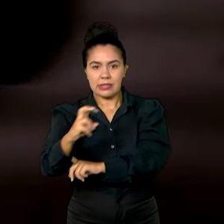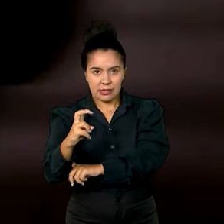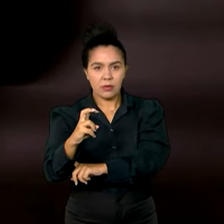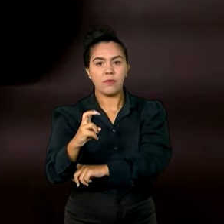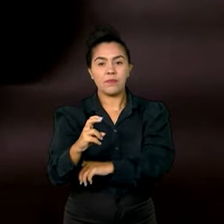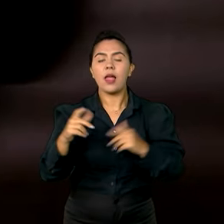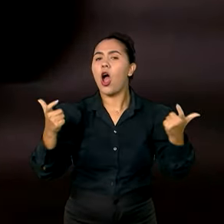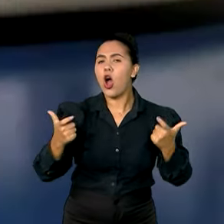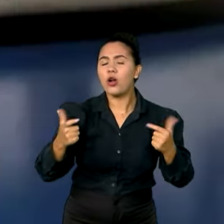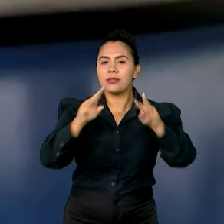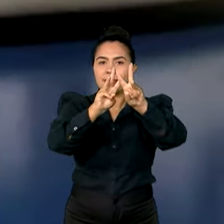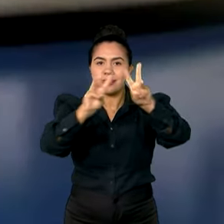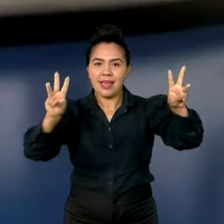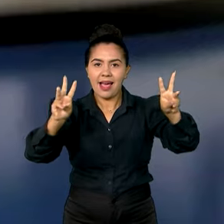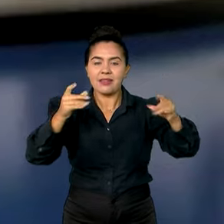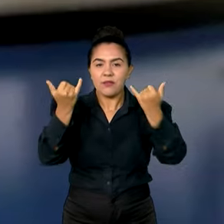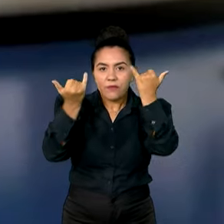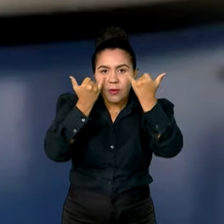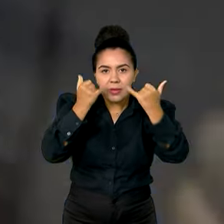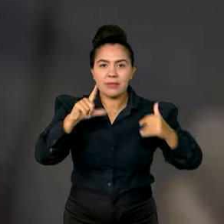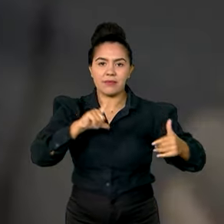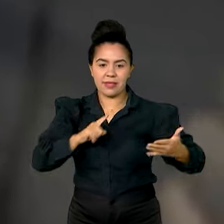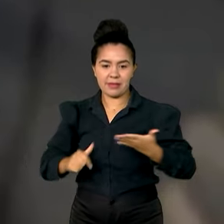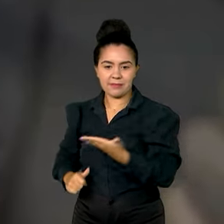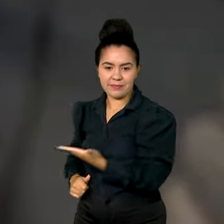está no site